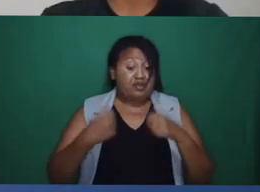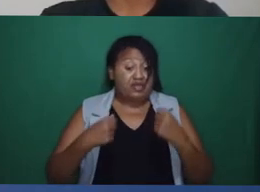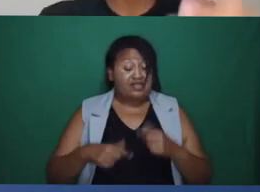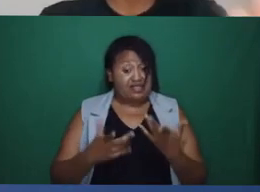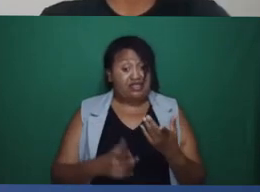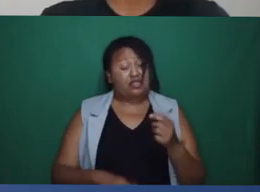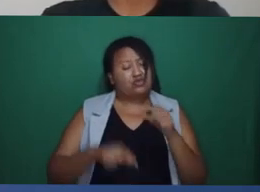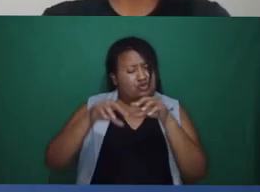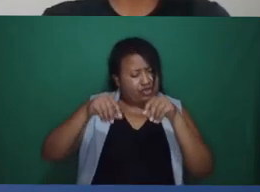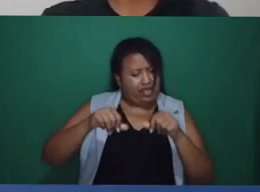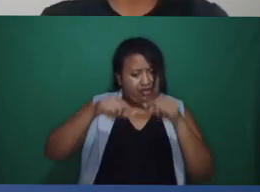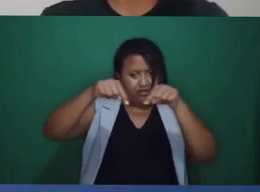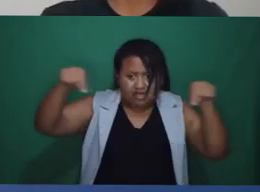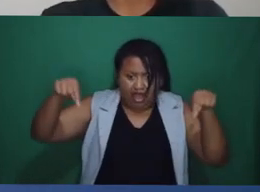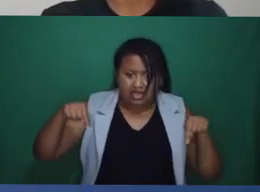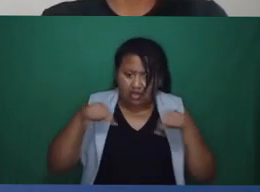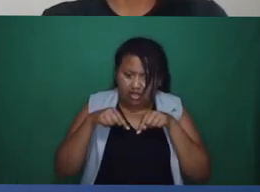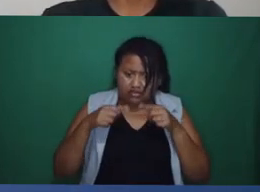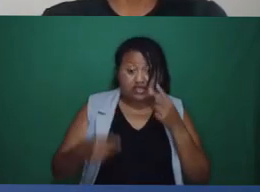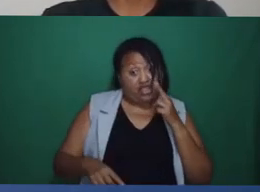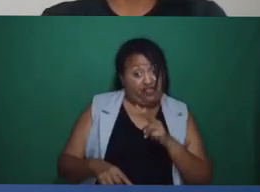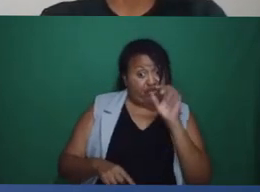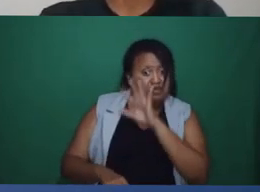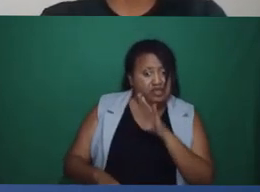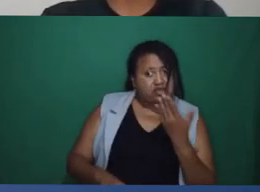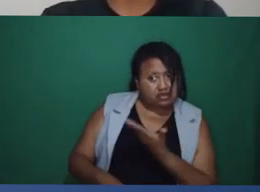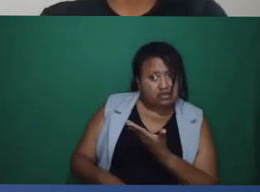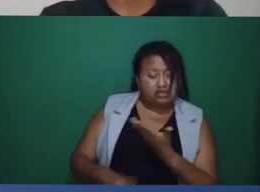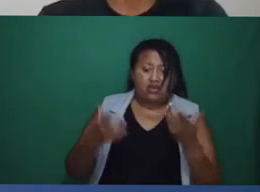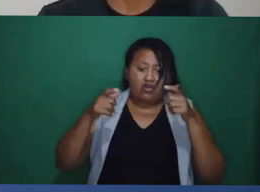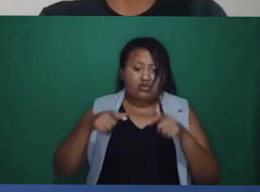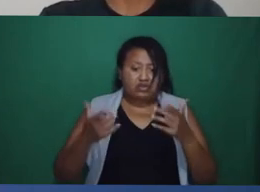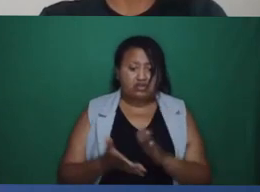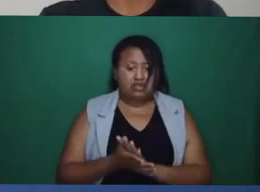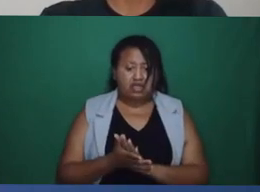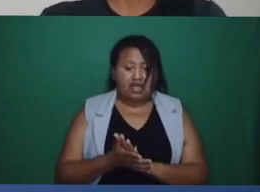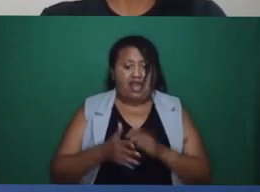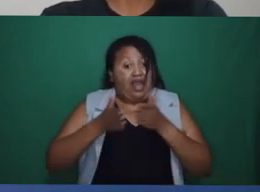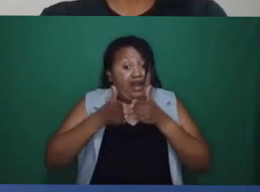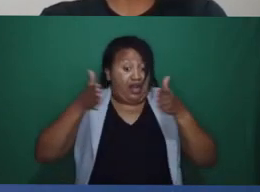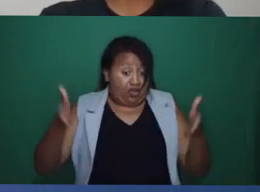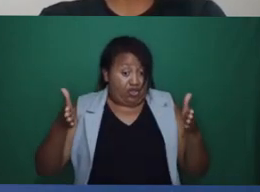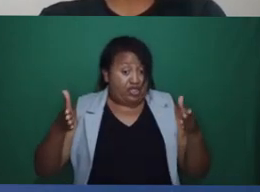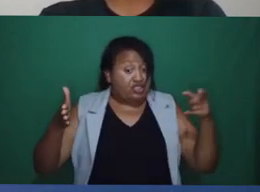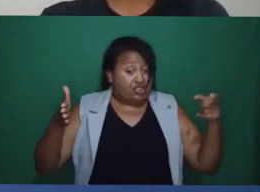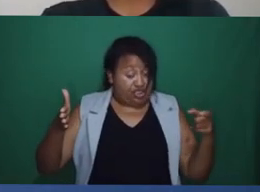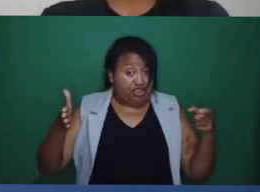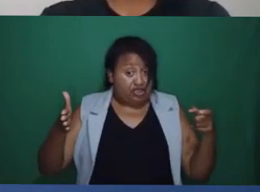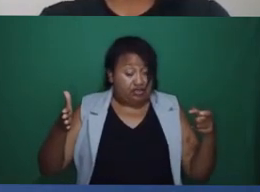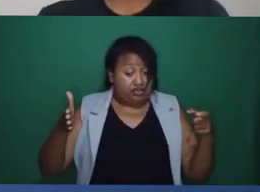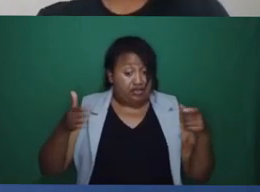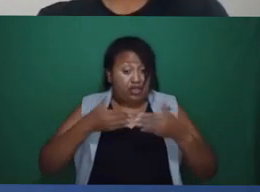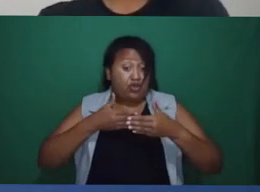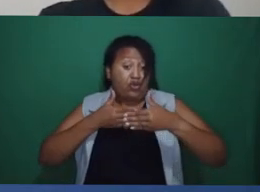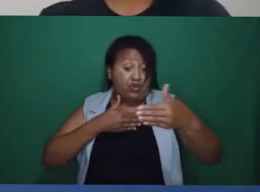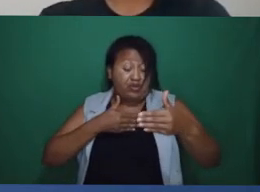em formato retangular podemos ver ali o retângulo onde a largura mede x e o comprimento é